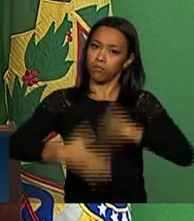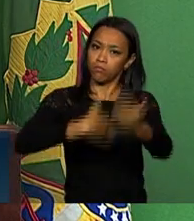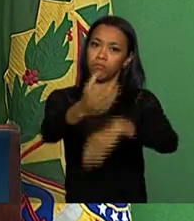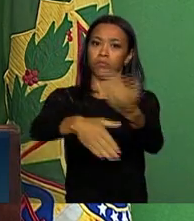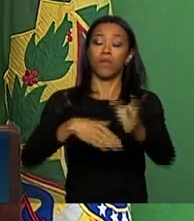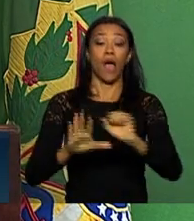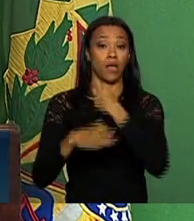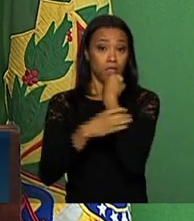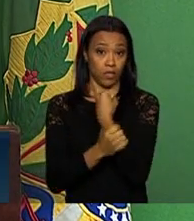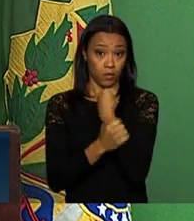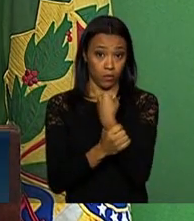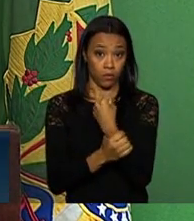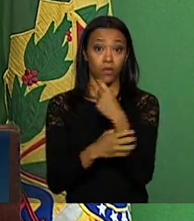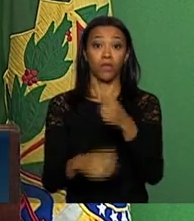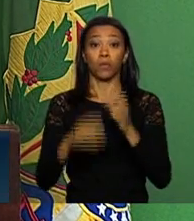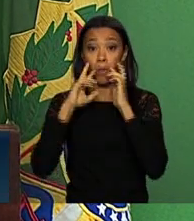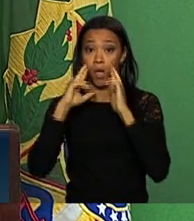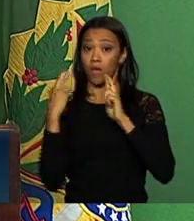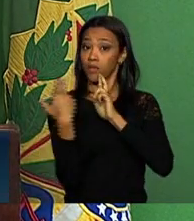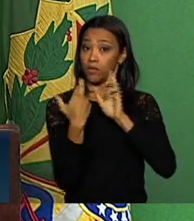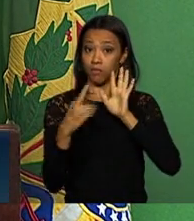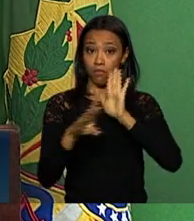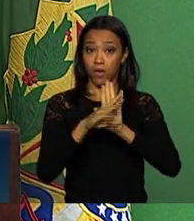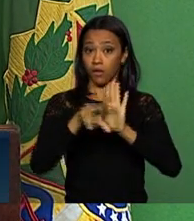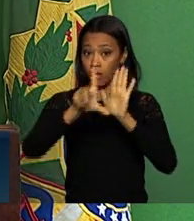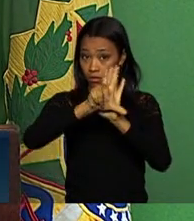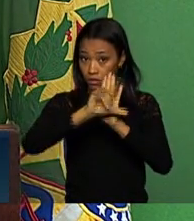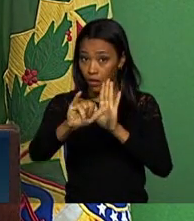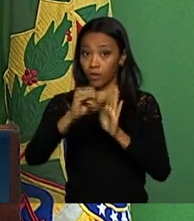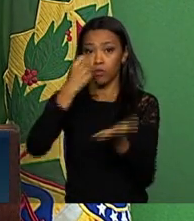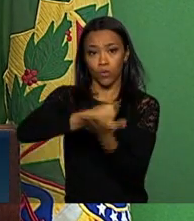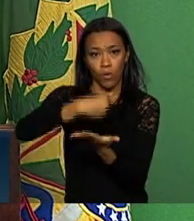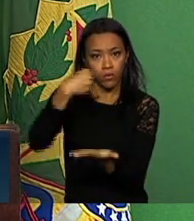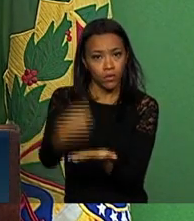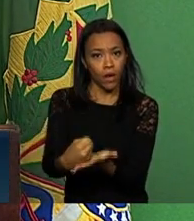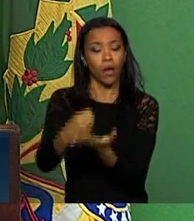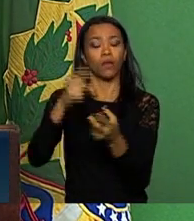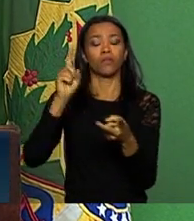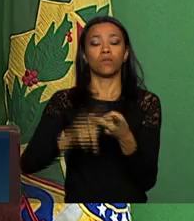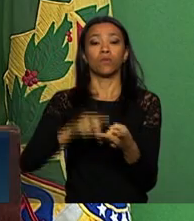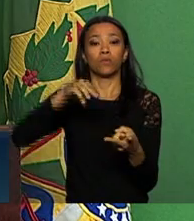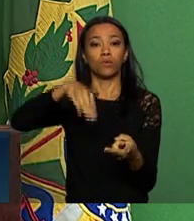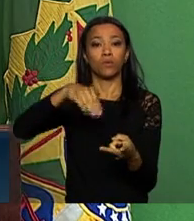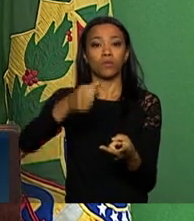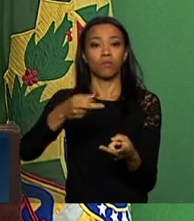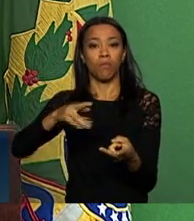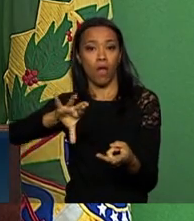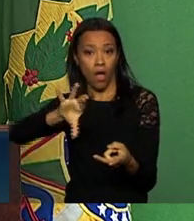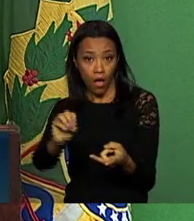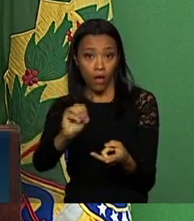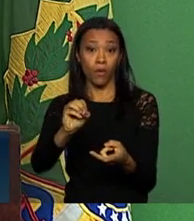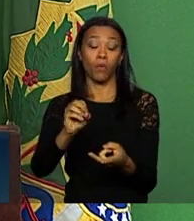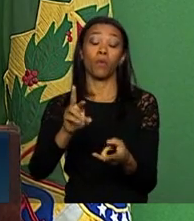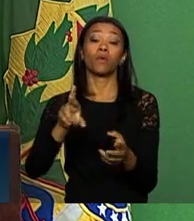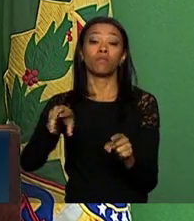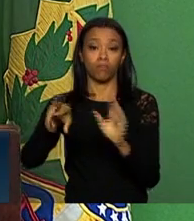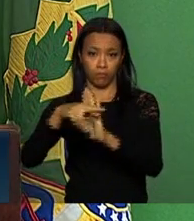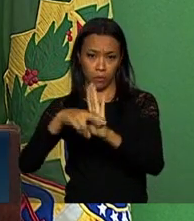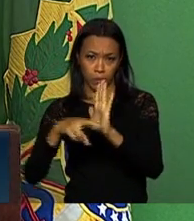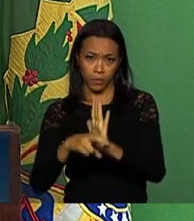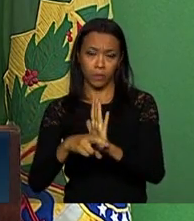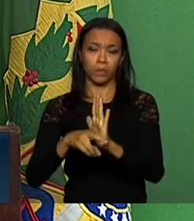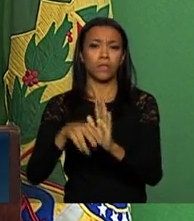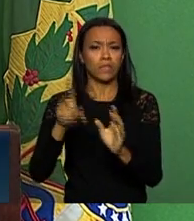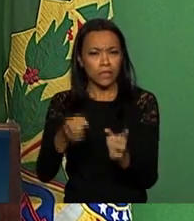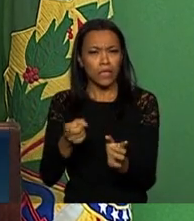segurança jurídica dos contratos estabilidade dos Marcos regulatórios com a simplificação dos procedimentos